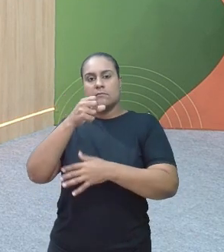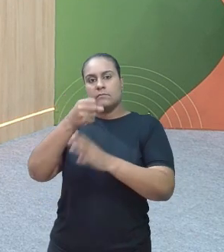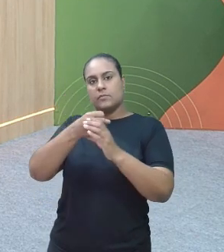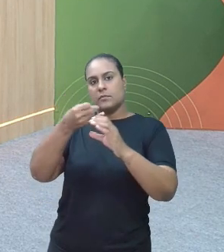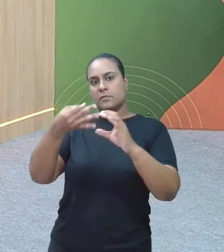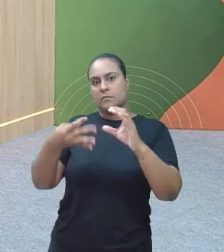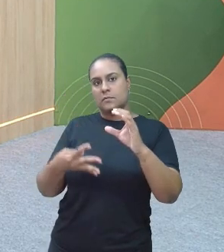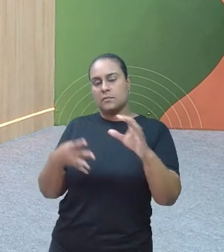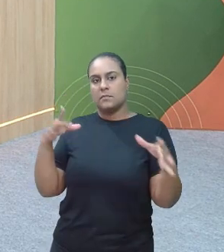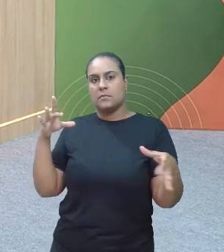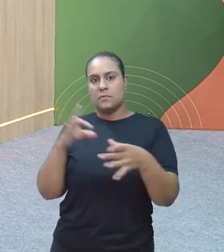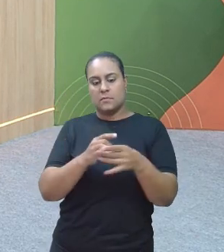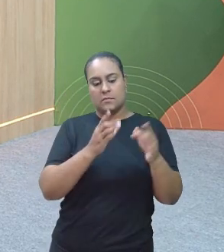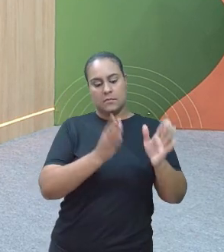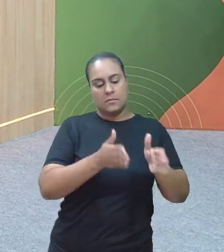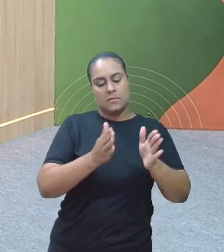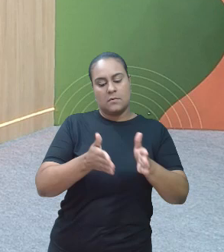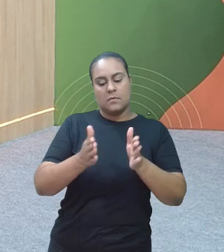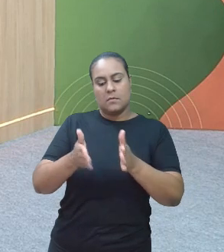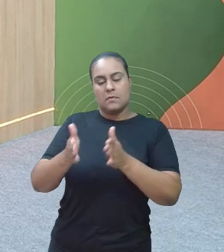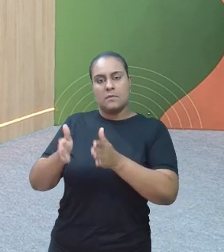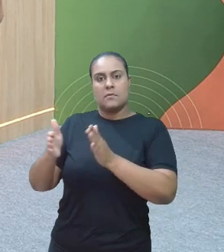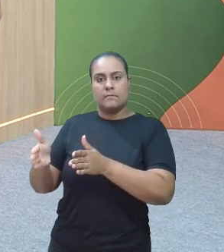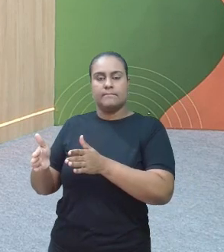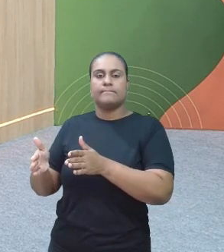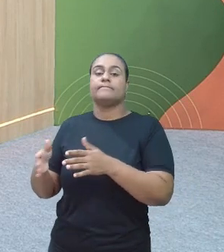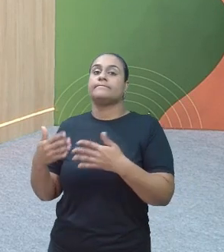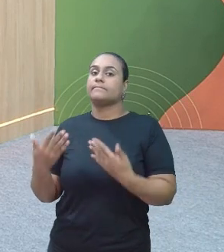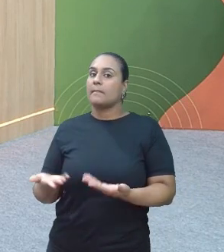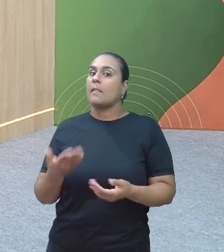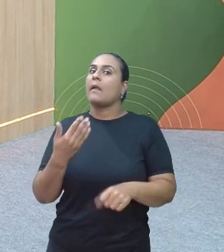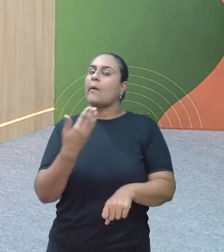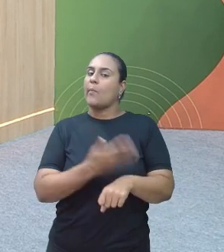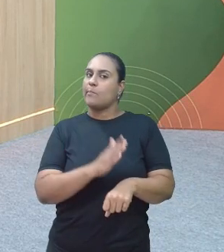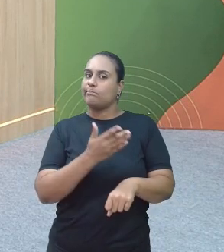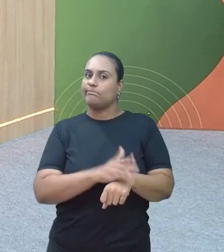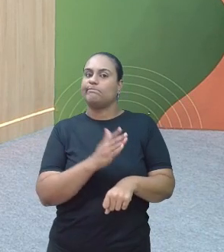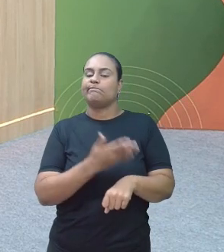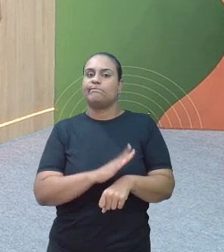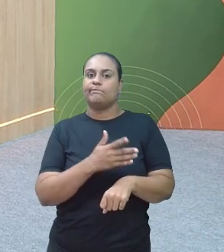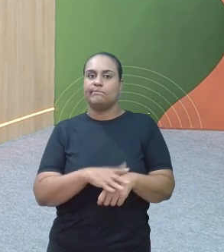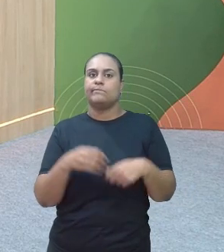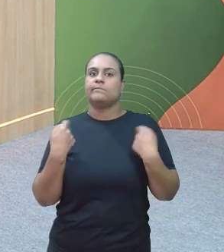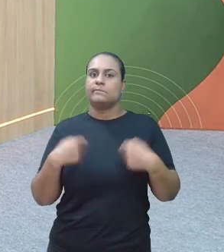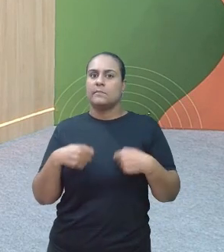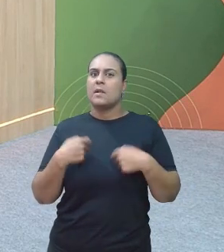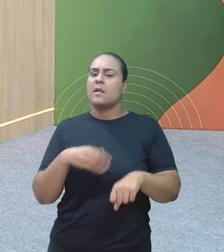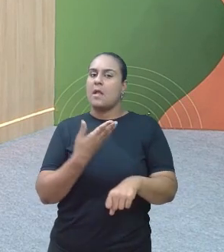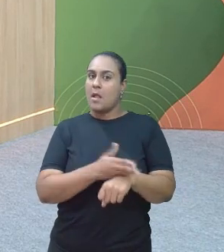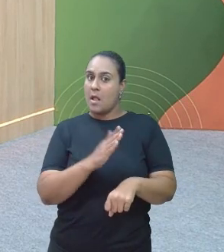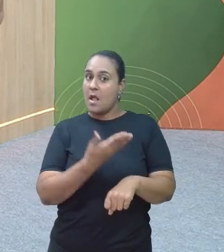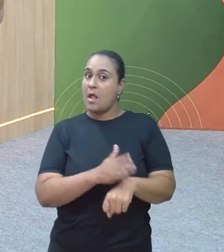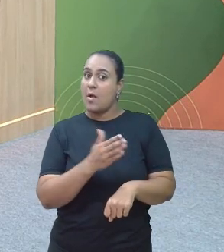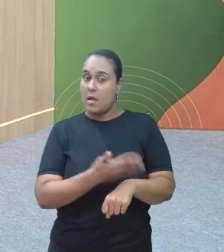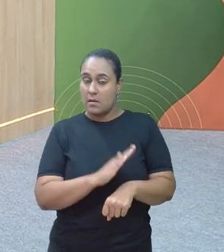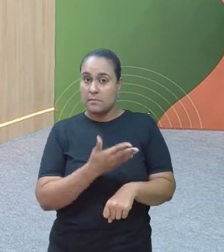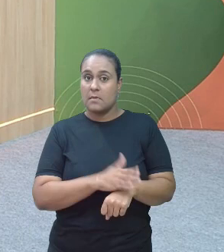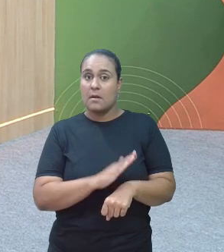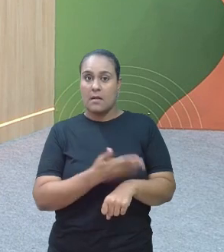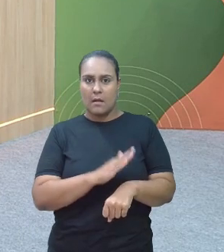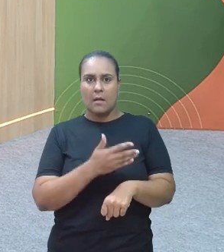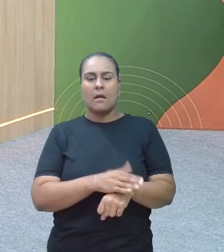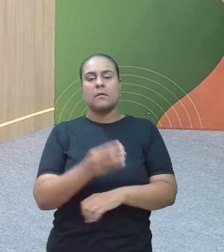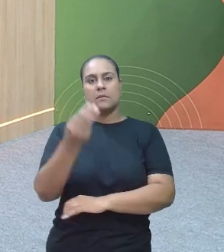em relação com a ordem dele, tá bom? Então é um exercício que você precisa fazer. Quando eu digo exercício, não é uma tarefa, estou dizendo, é um